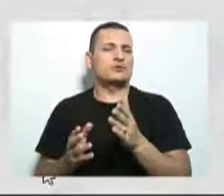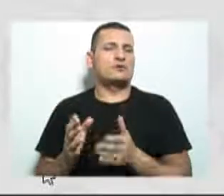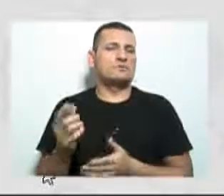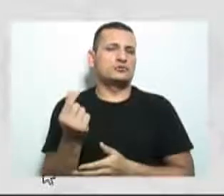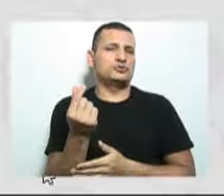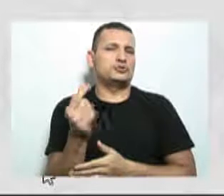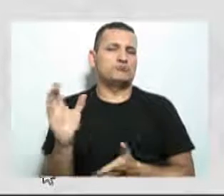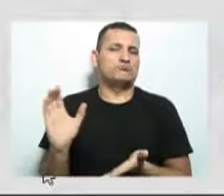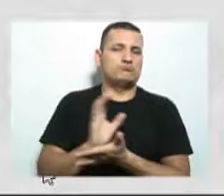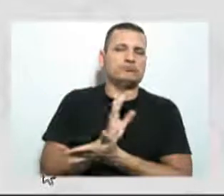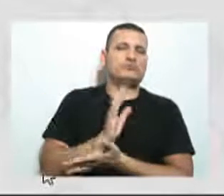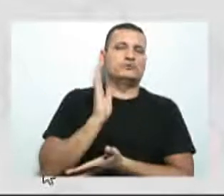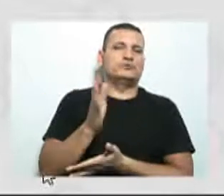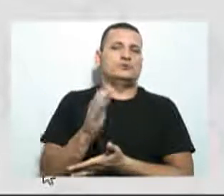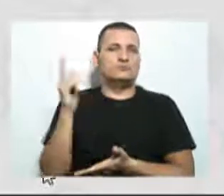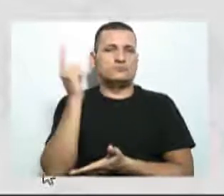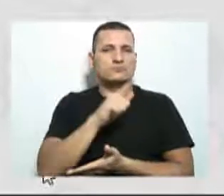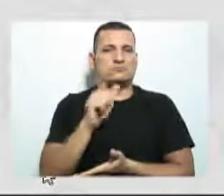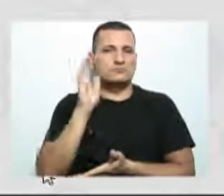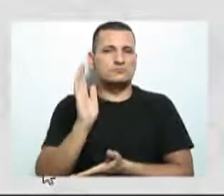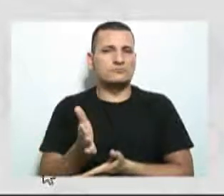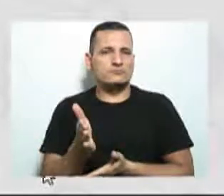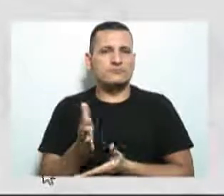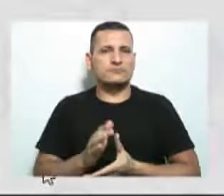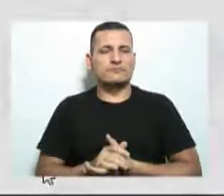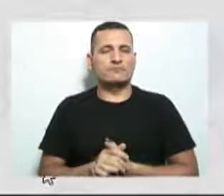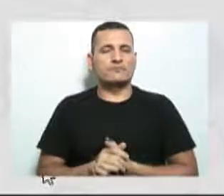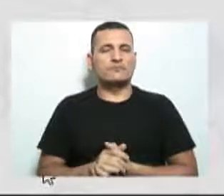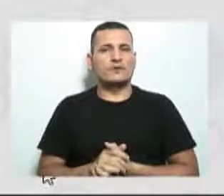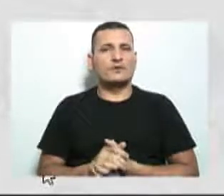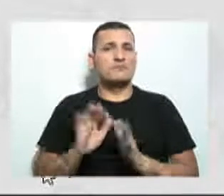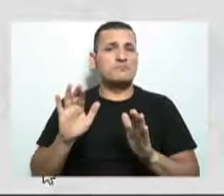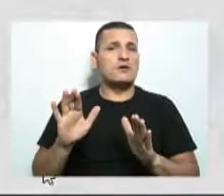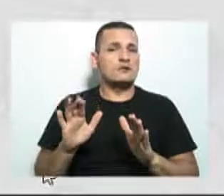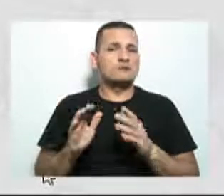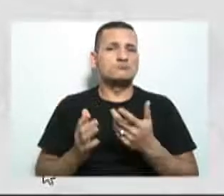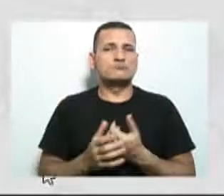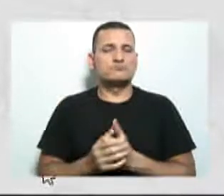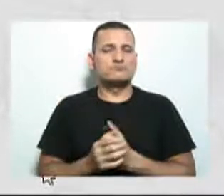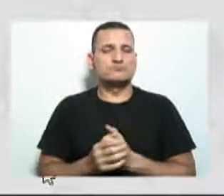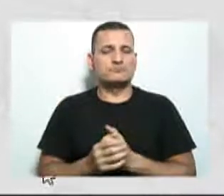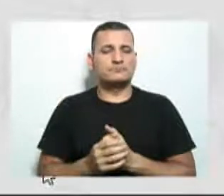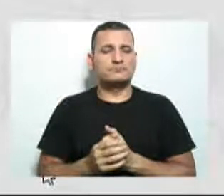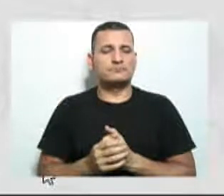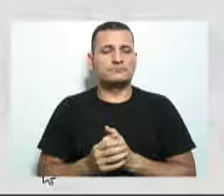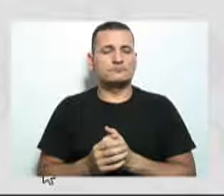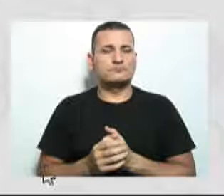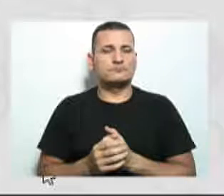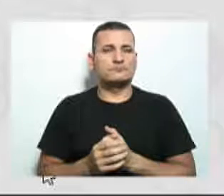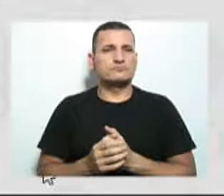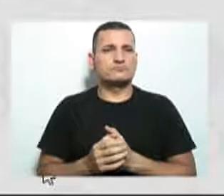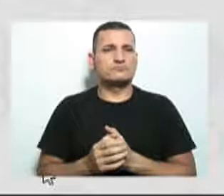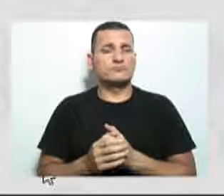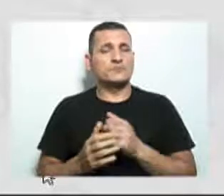lucro, já consegui o que eu queria, e não esquece que podem acontecer